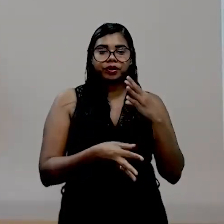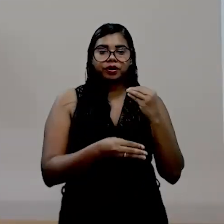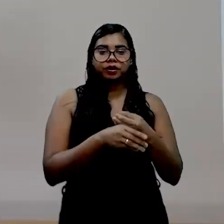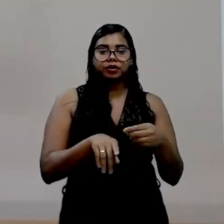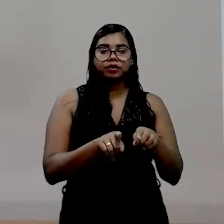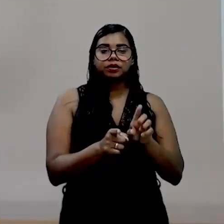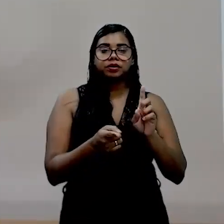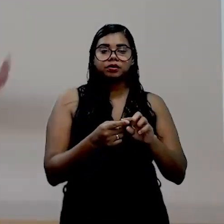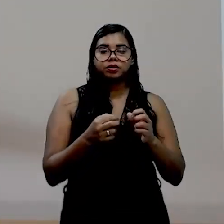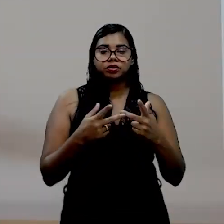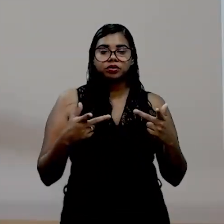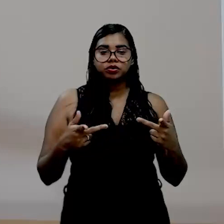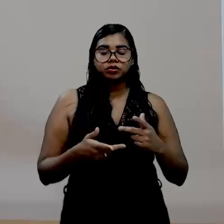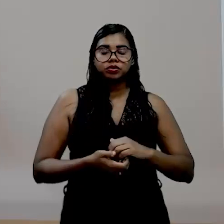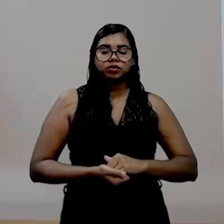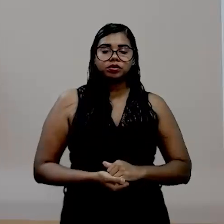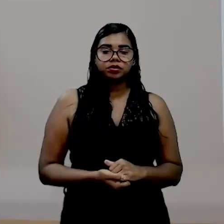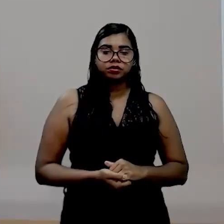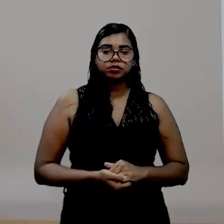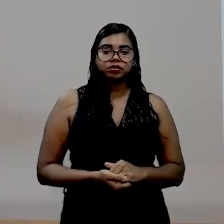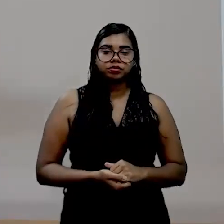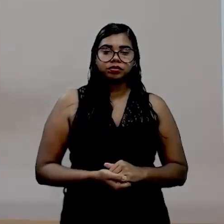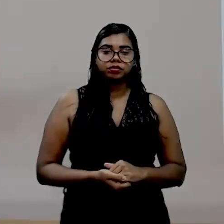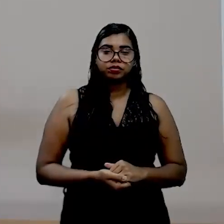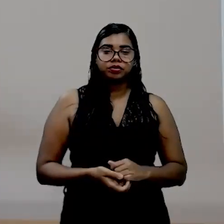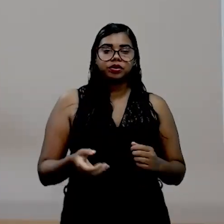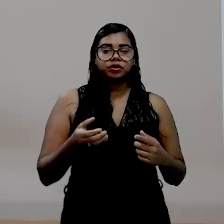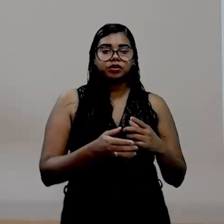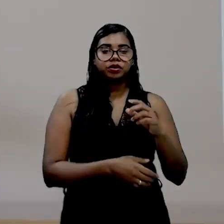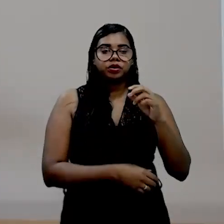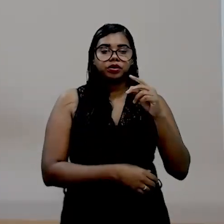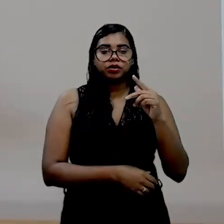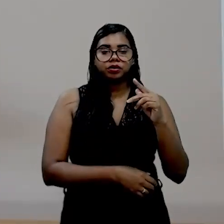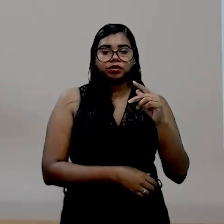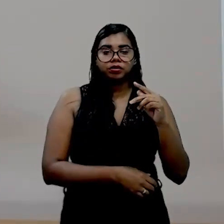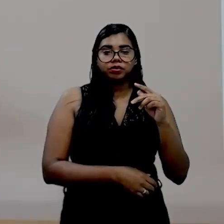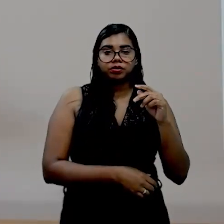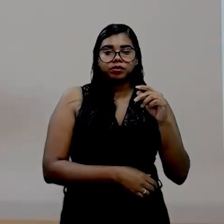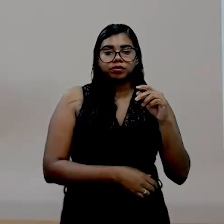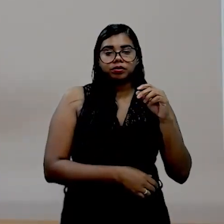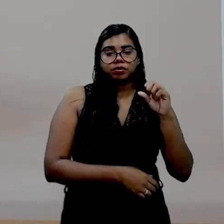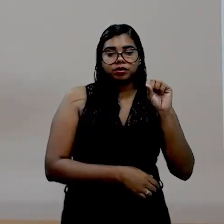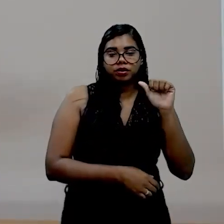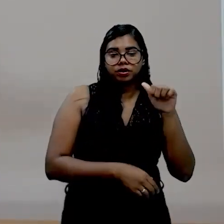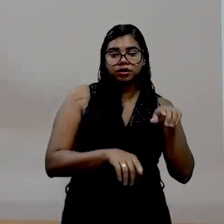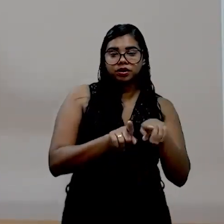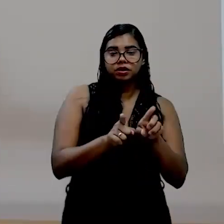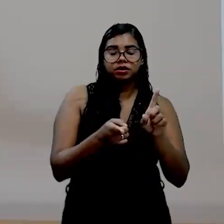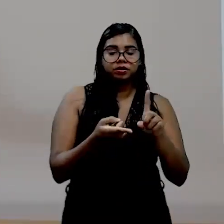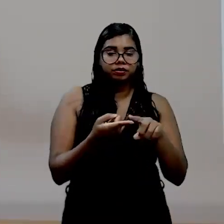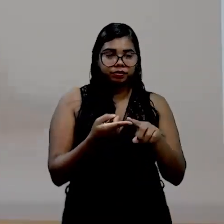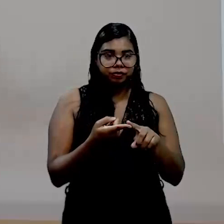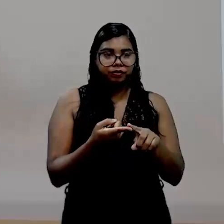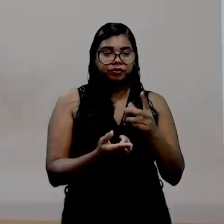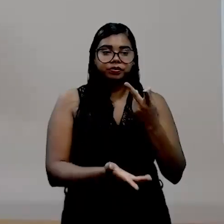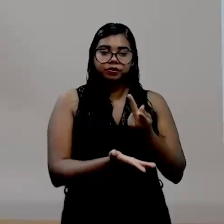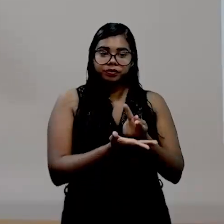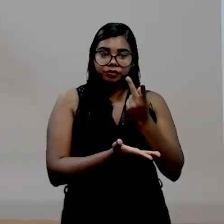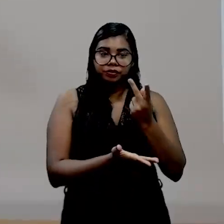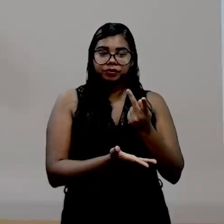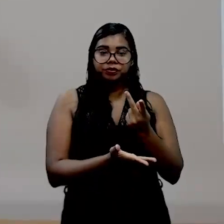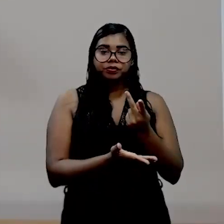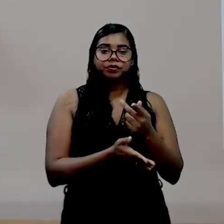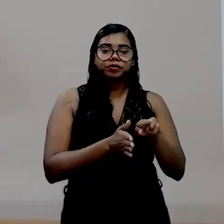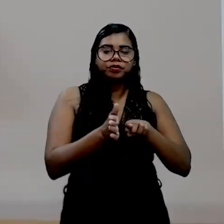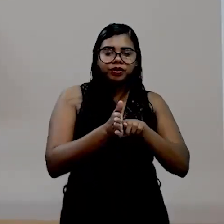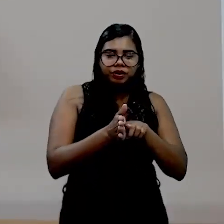coisas. Nem o toque, nem o PSA isolados, eles são ideais como screening. Quando você